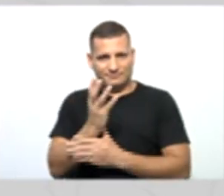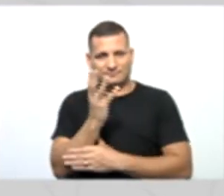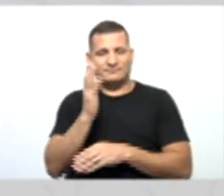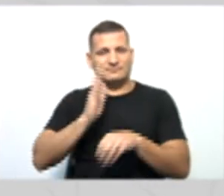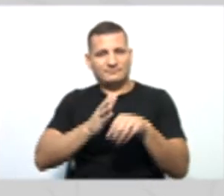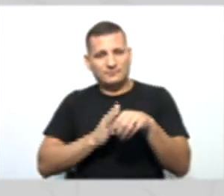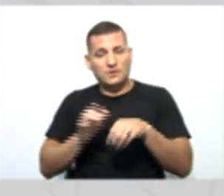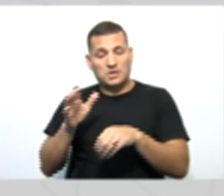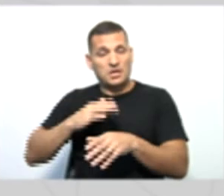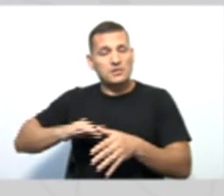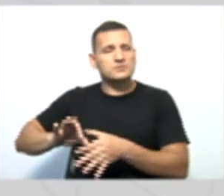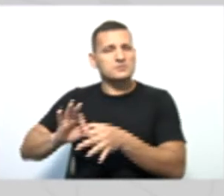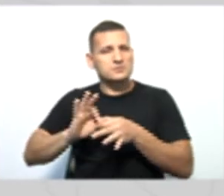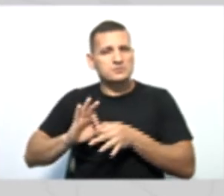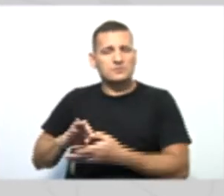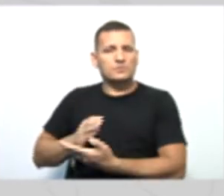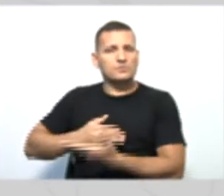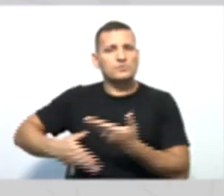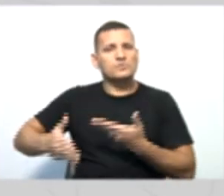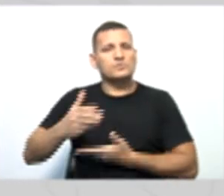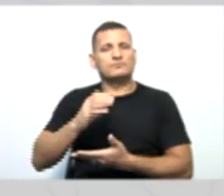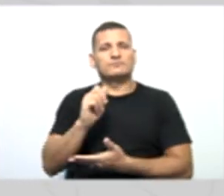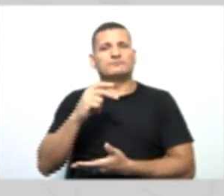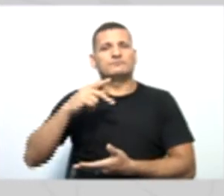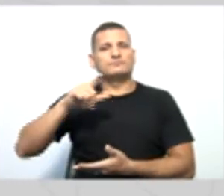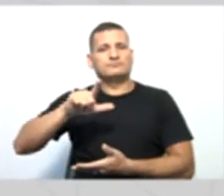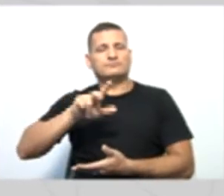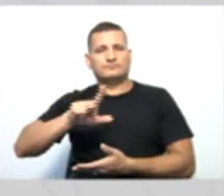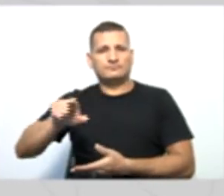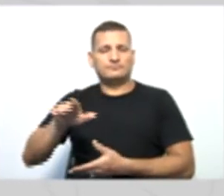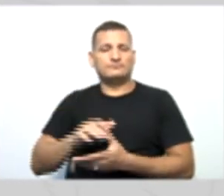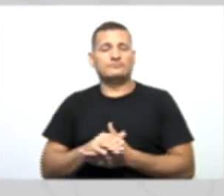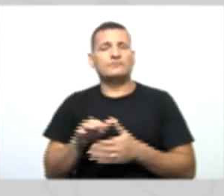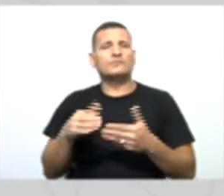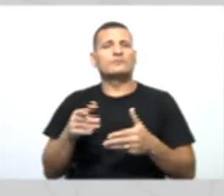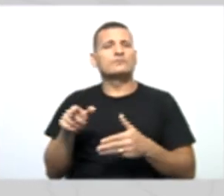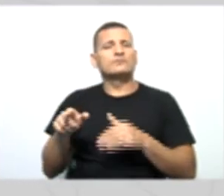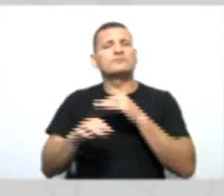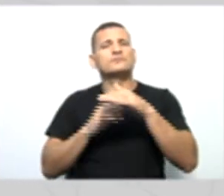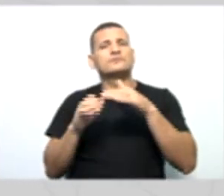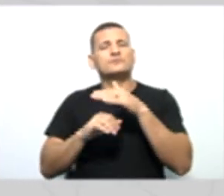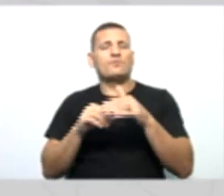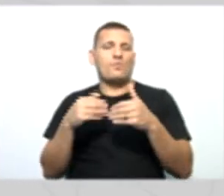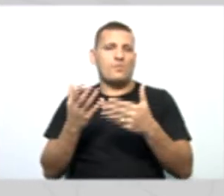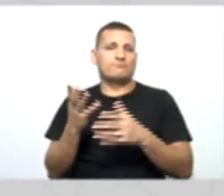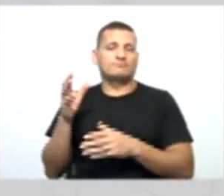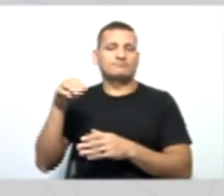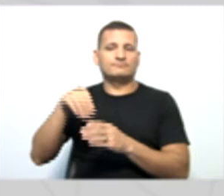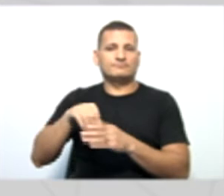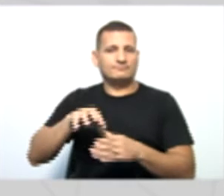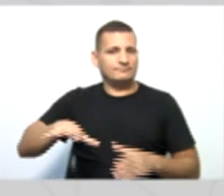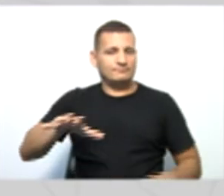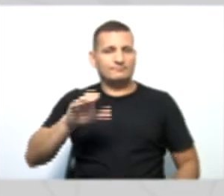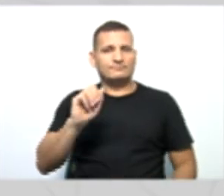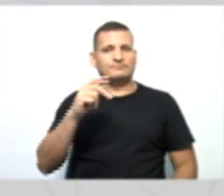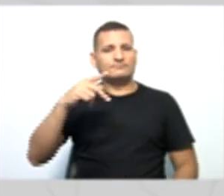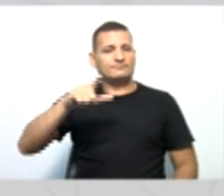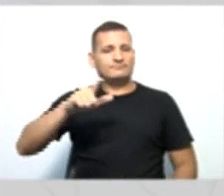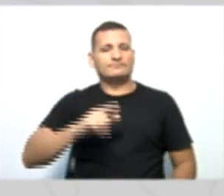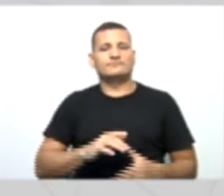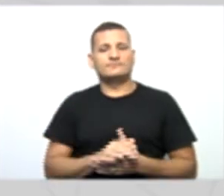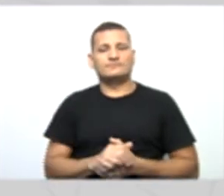parte desse arranjo produtivo local. Então, quais os negócios que estão envolvidos aí dentro desse